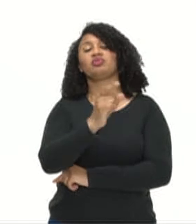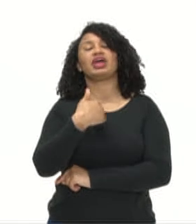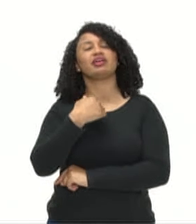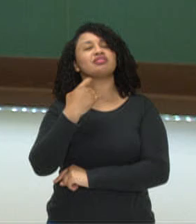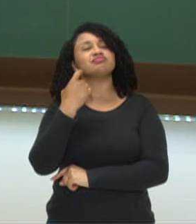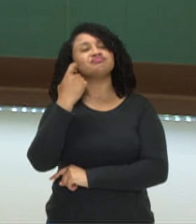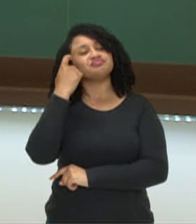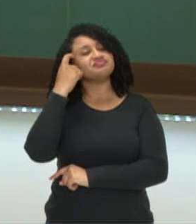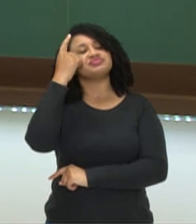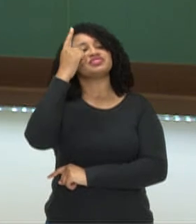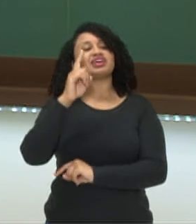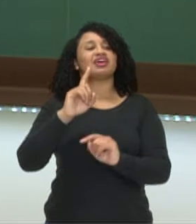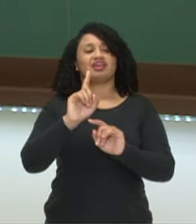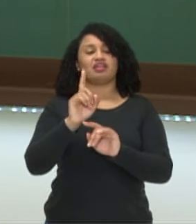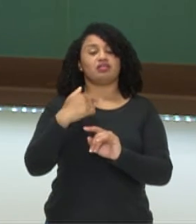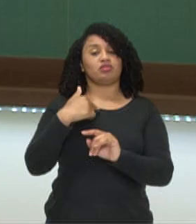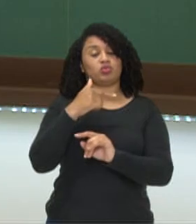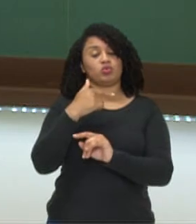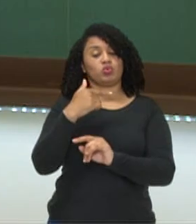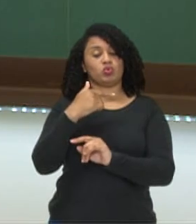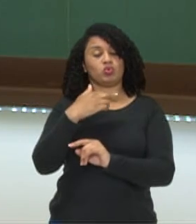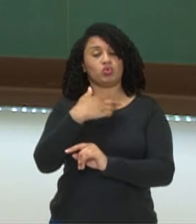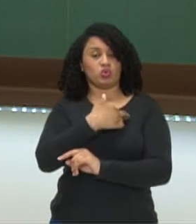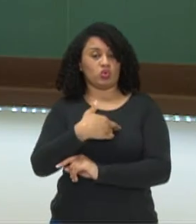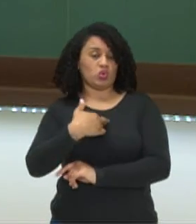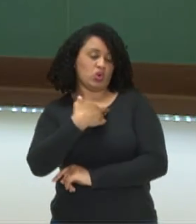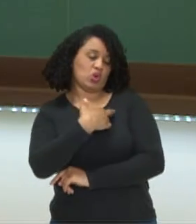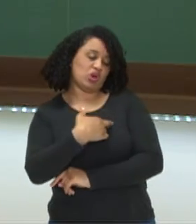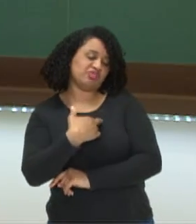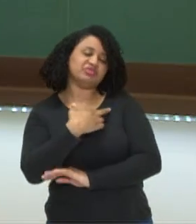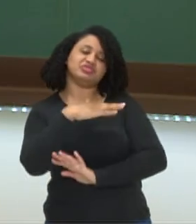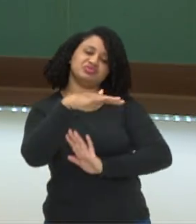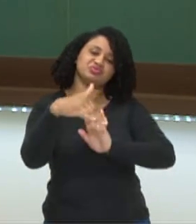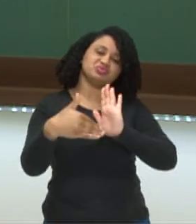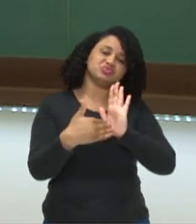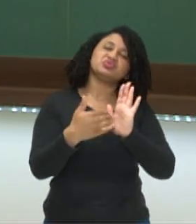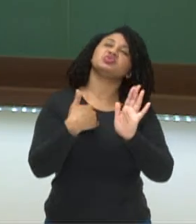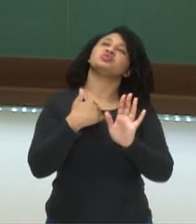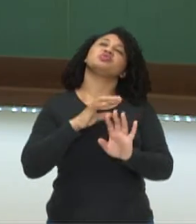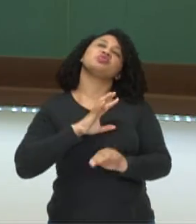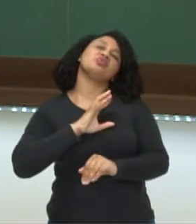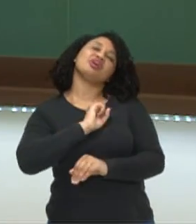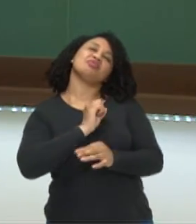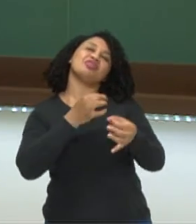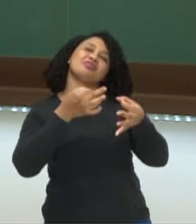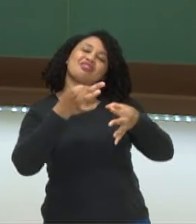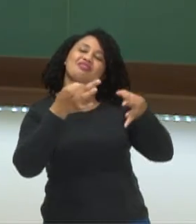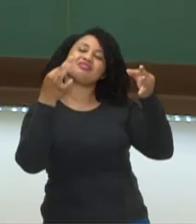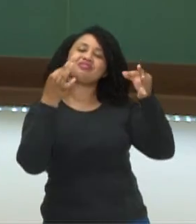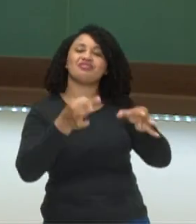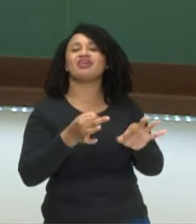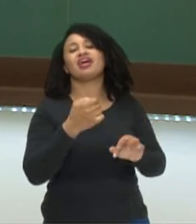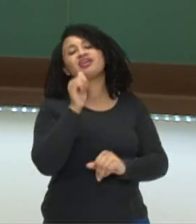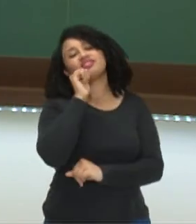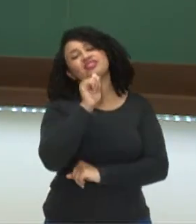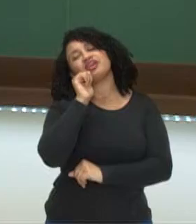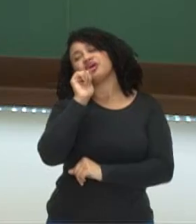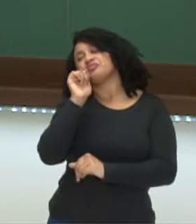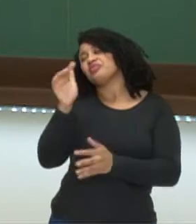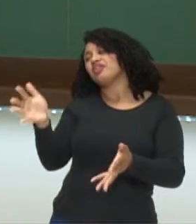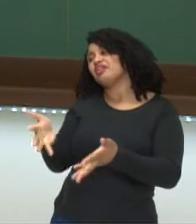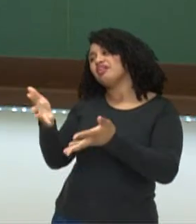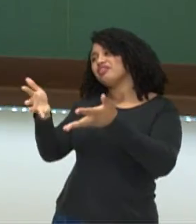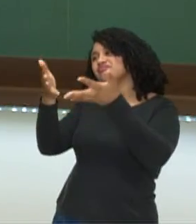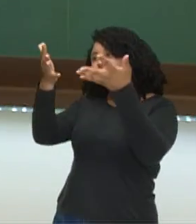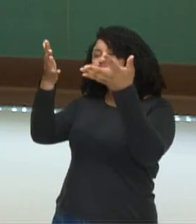idealizados. Né? Lá no romantismo era tudo muito idealizado, o amor perfeito, a mulher